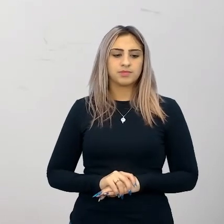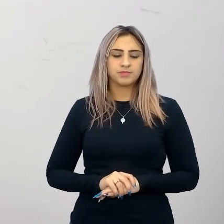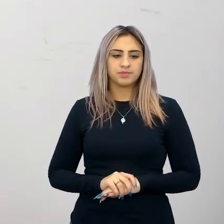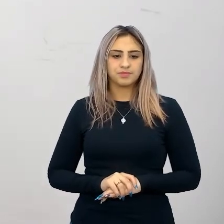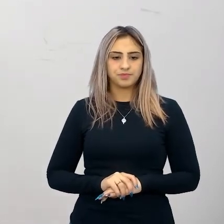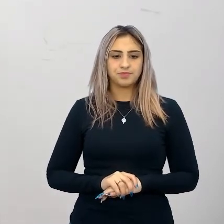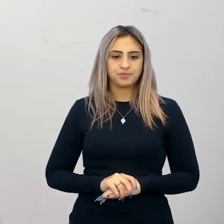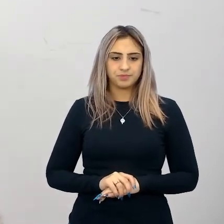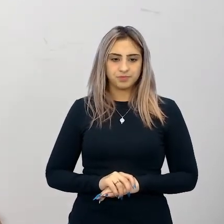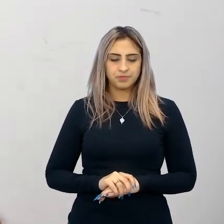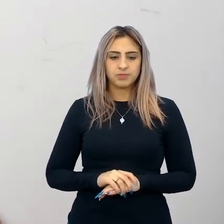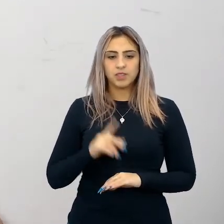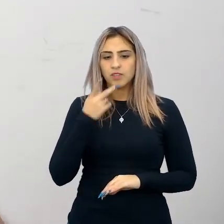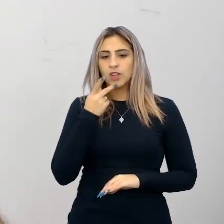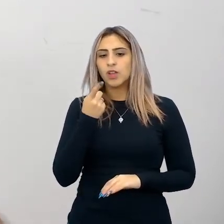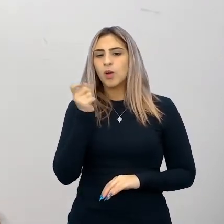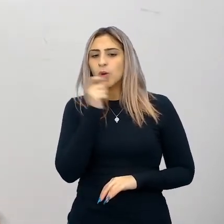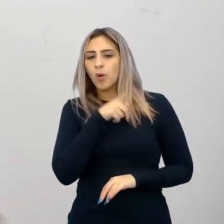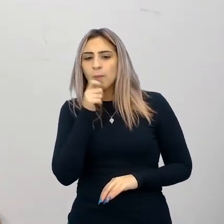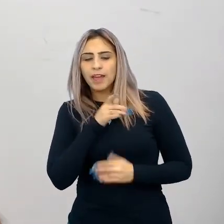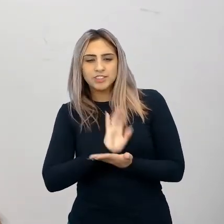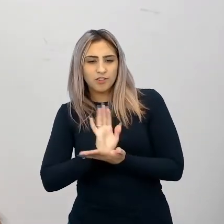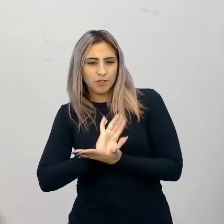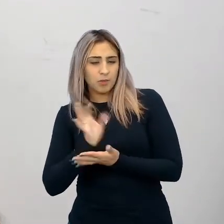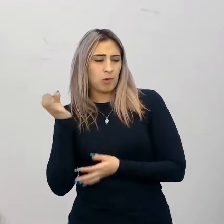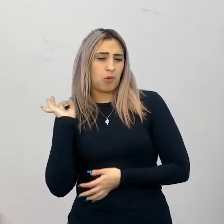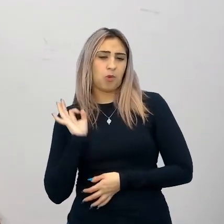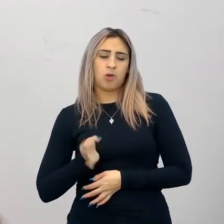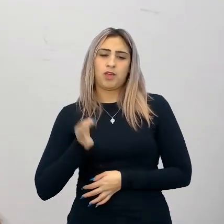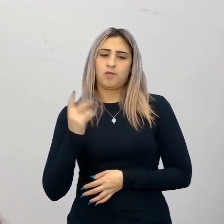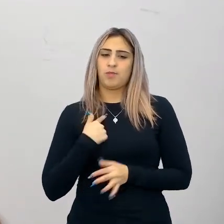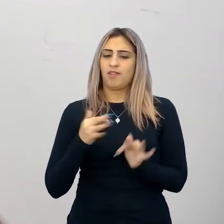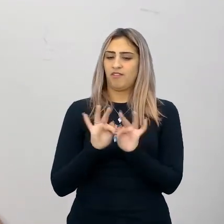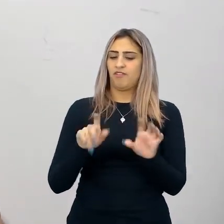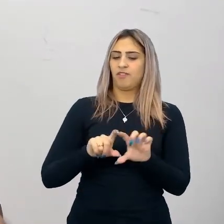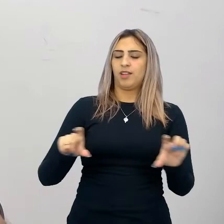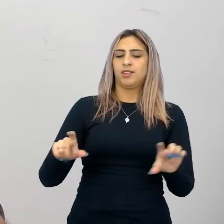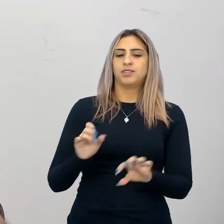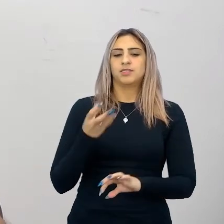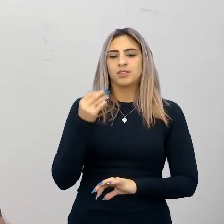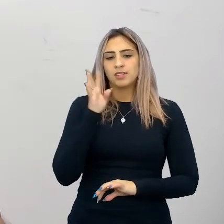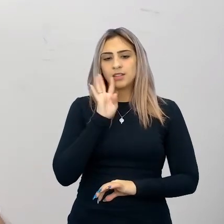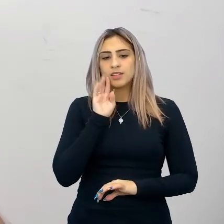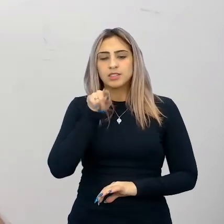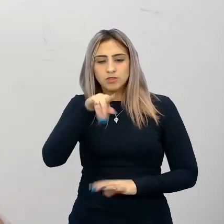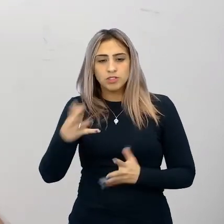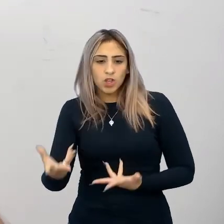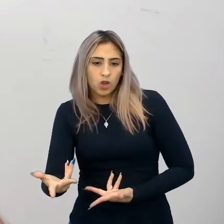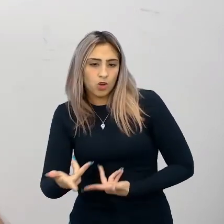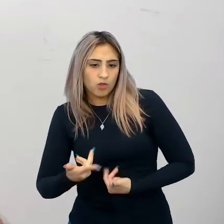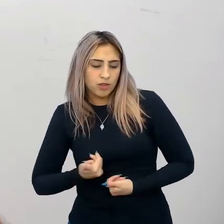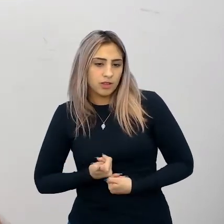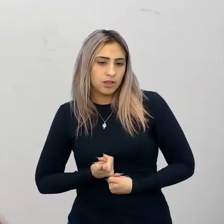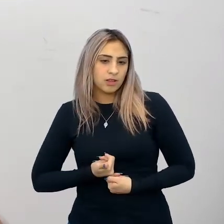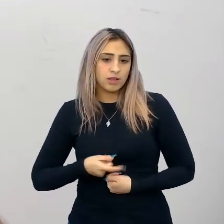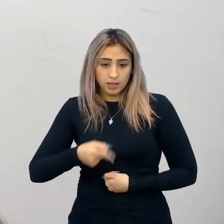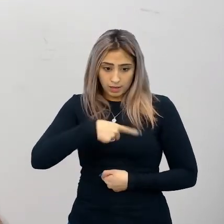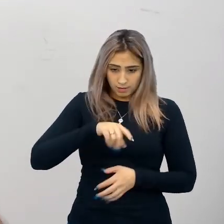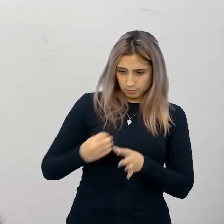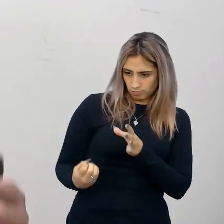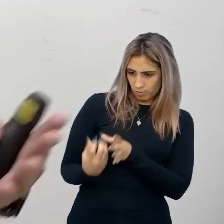horrível. É uma comédia horrível também, mas tem uma frase legal que o cara fala assim: se você convidar, eles